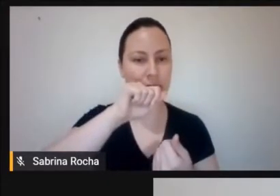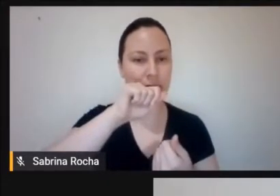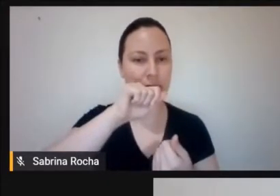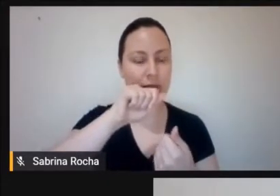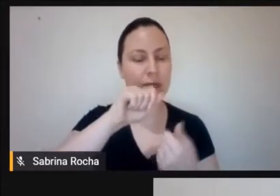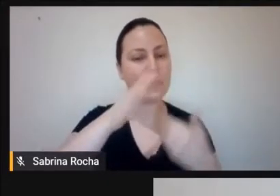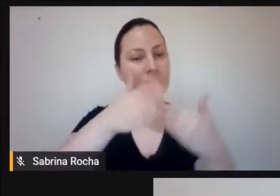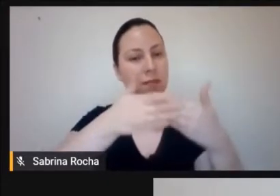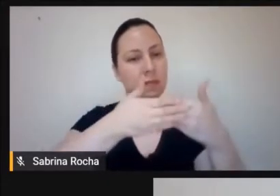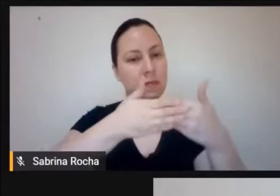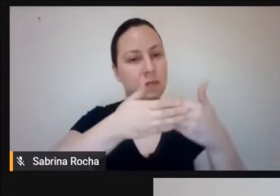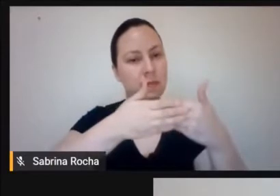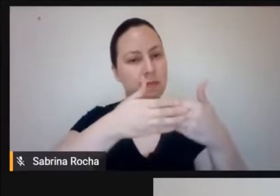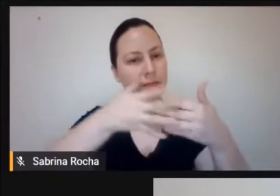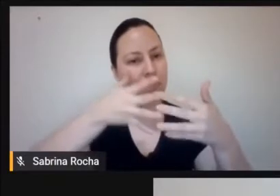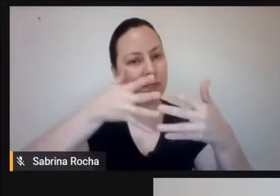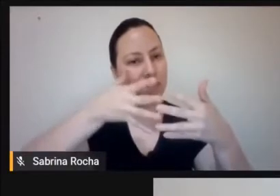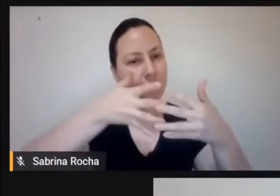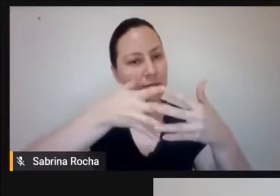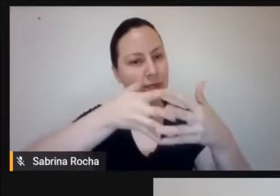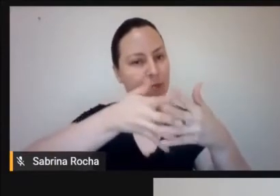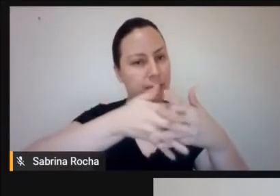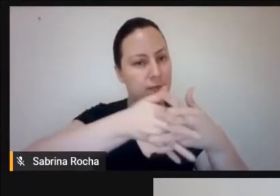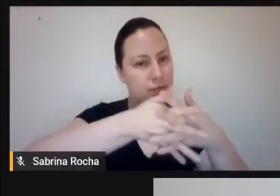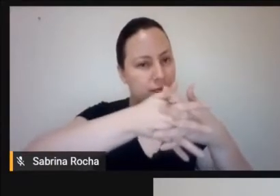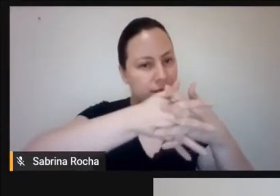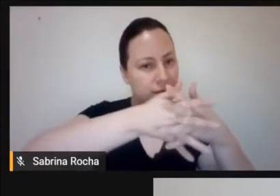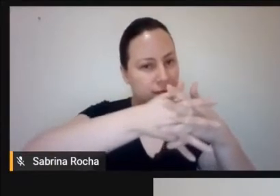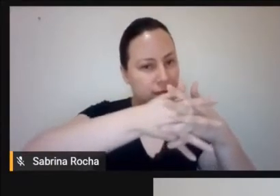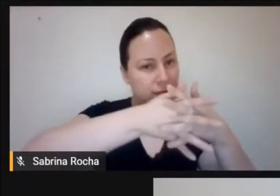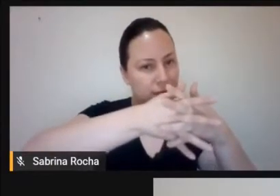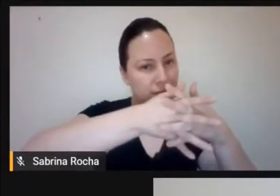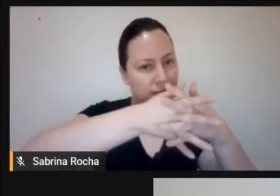fechado e abrir